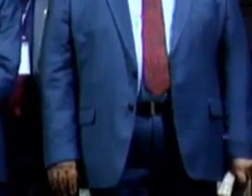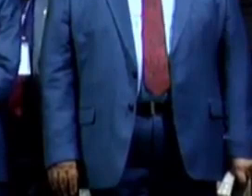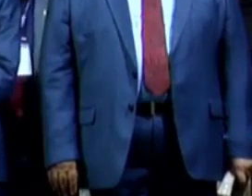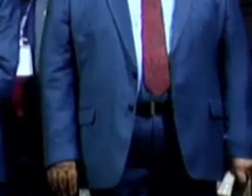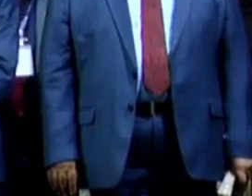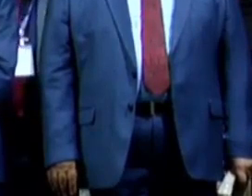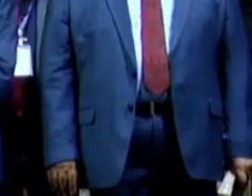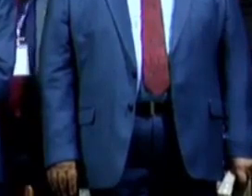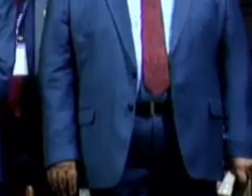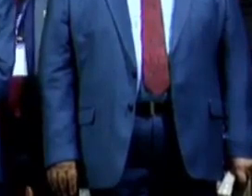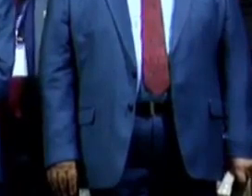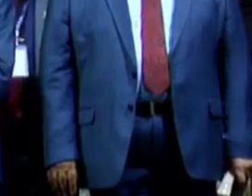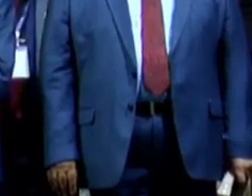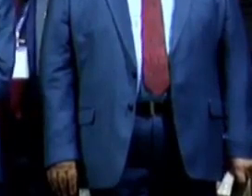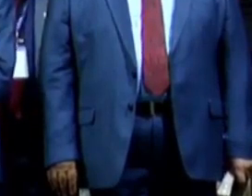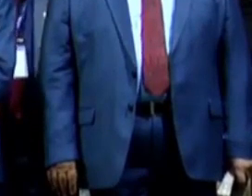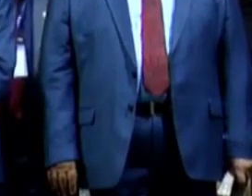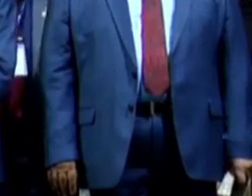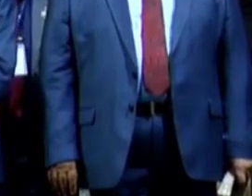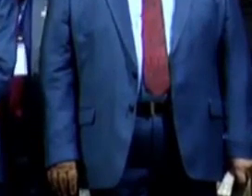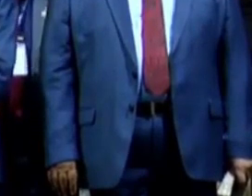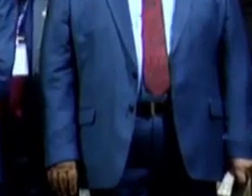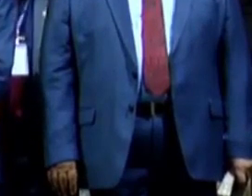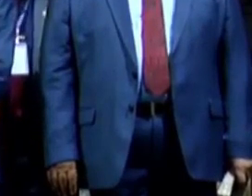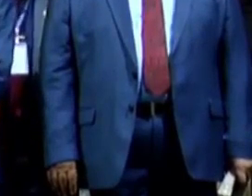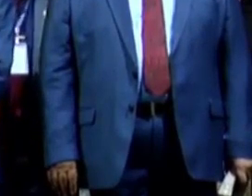Onde está você?